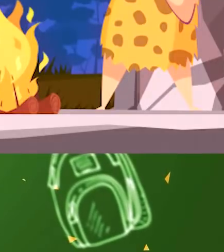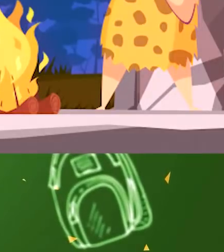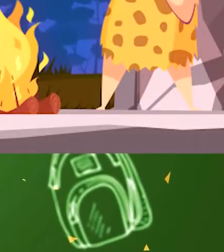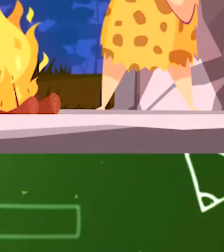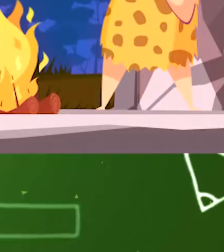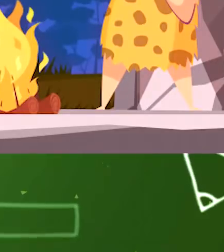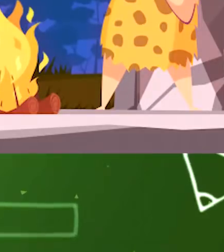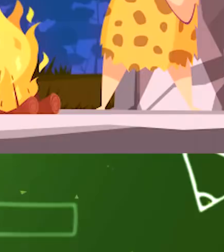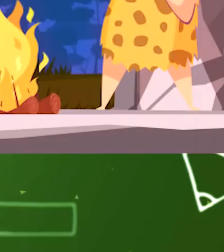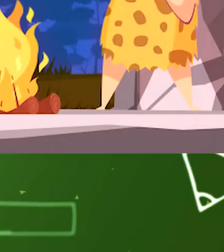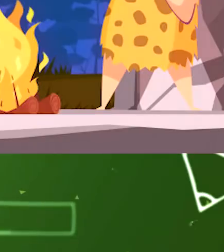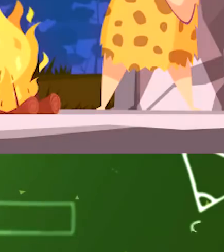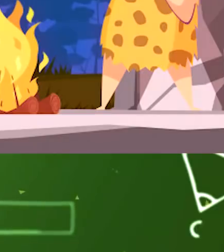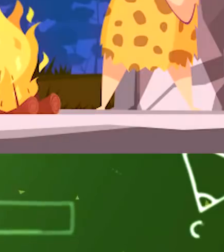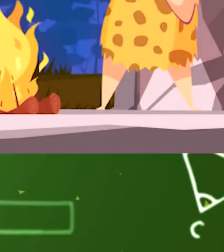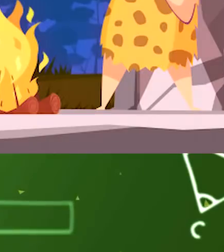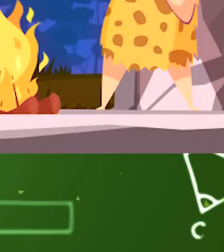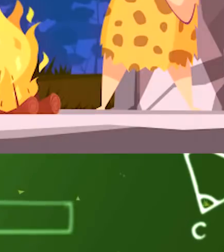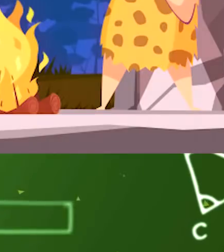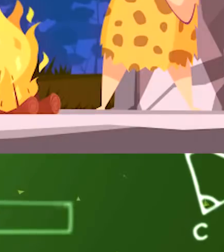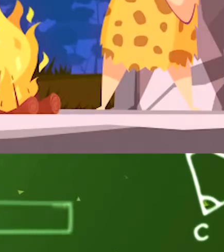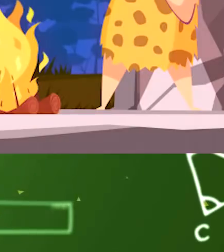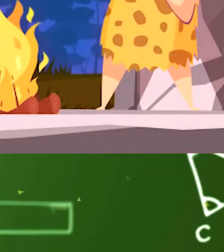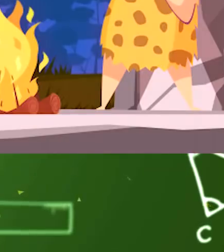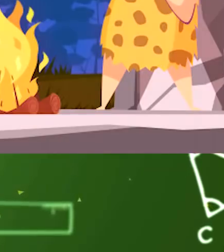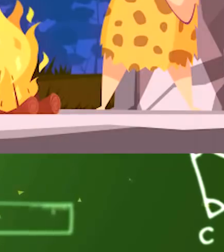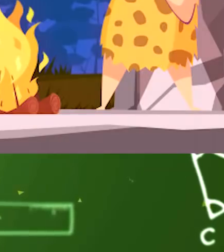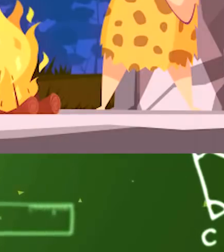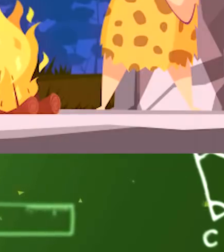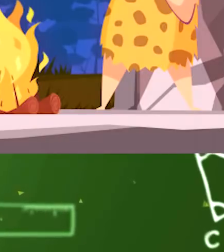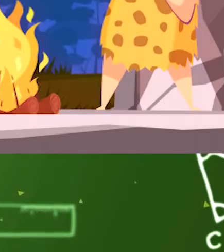o povo da pré-história descobriu o fogo.